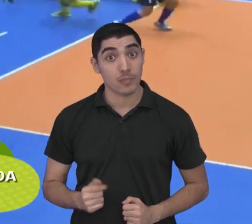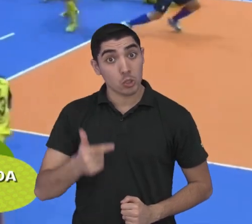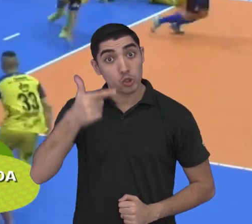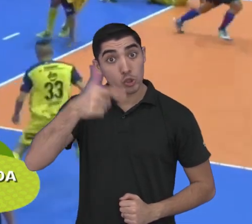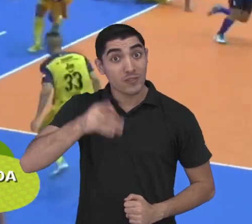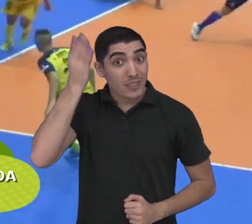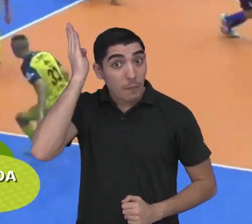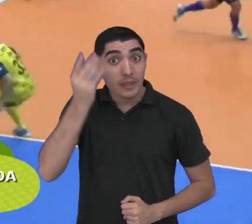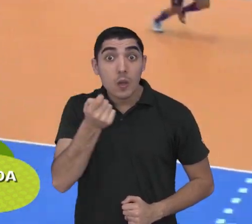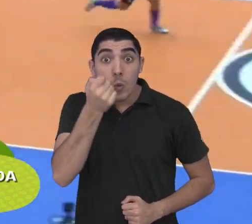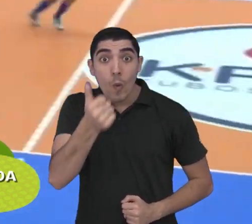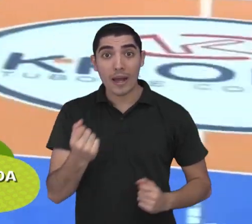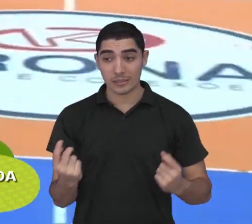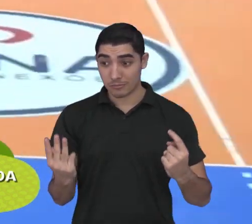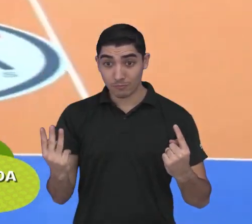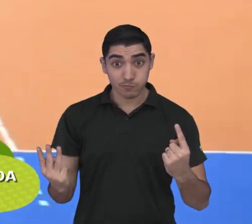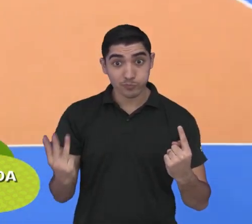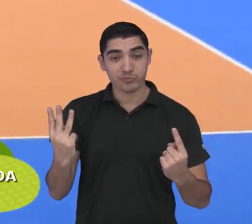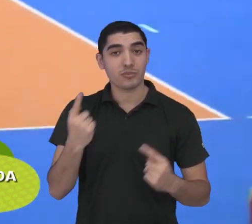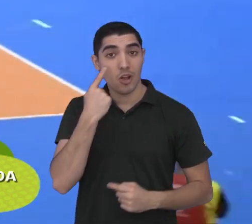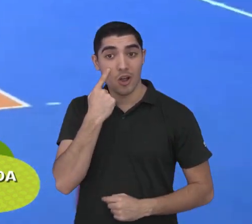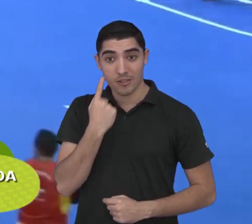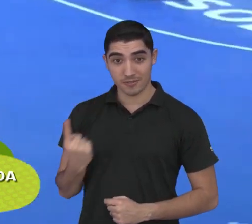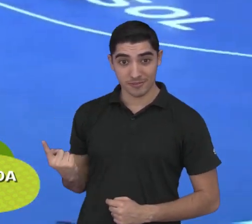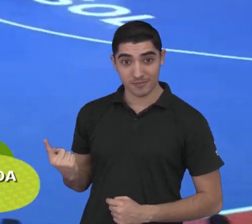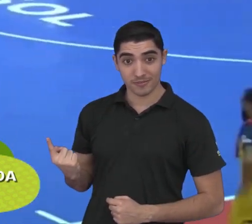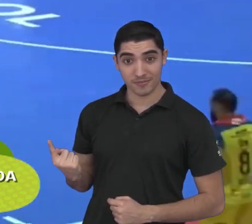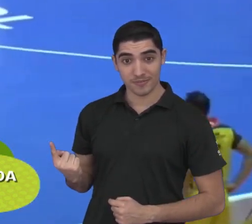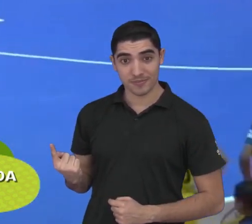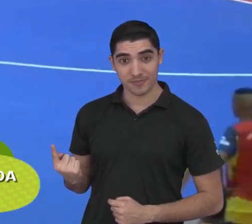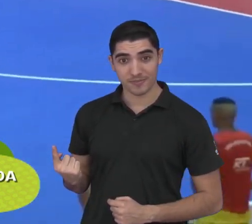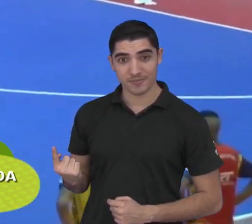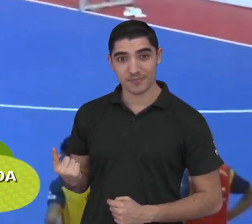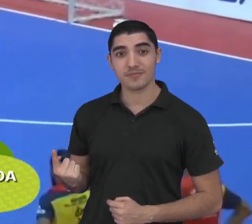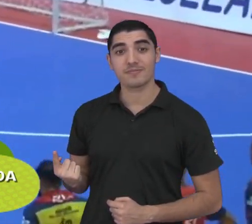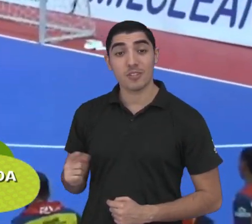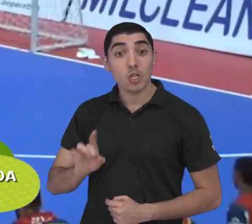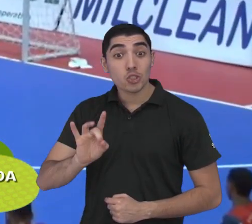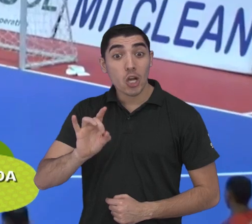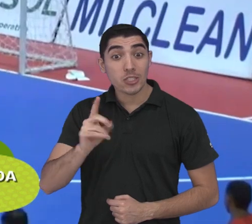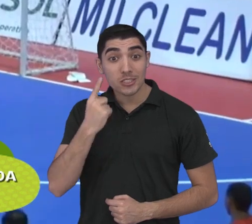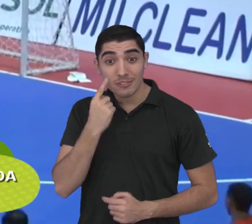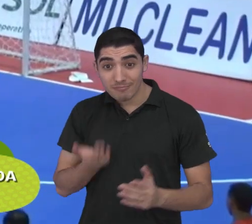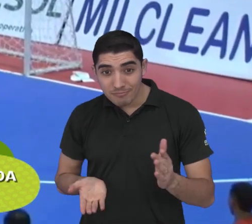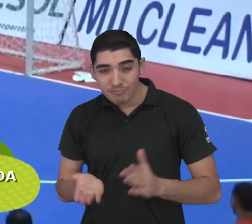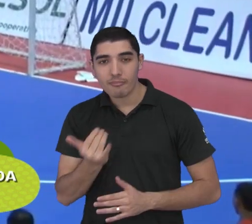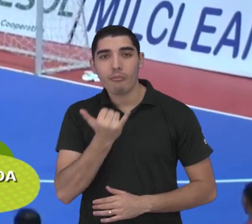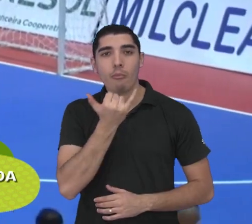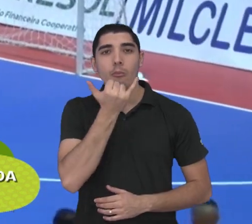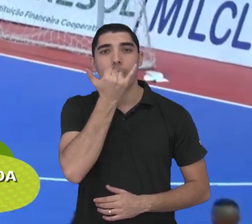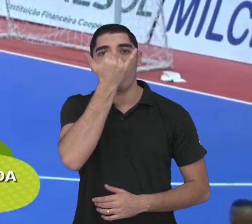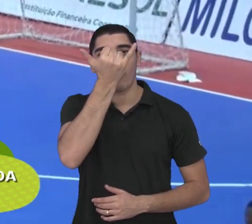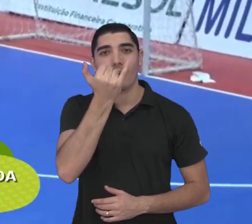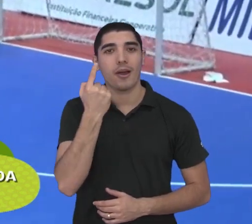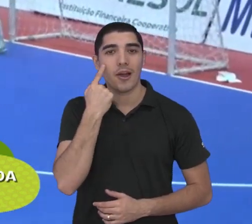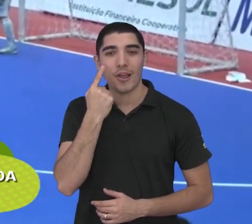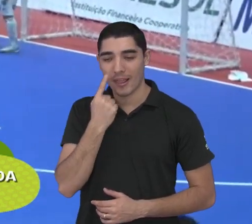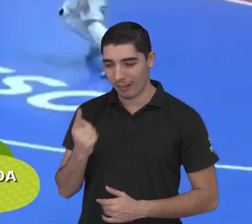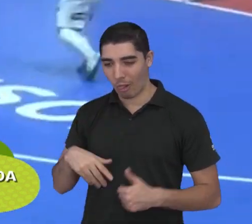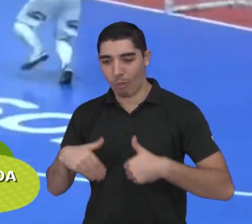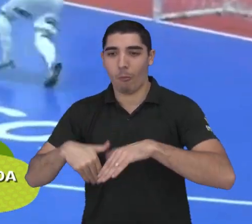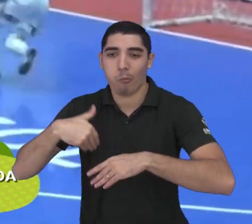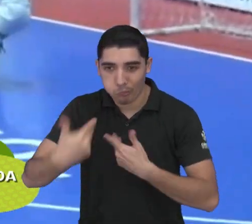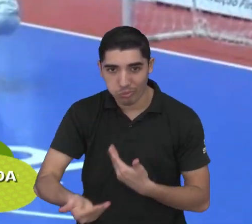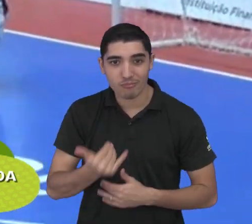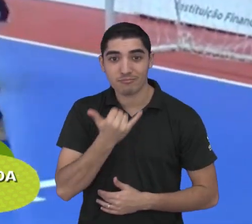o Taubaté teve a chance de fazer mais um em outra roubada de bola. Luiz Fernando livre abriu para Beissola, que trupicou nas próprias pernas e